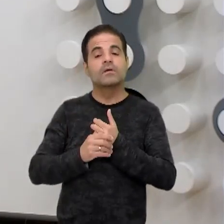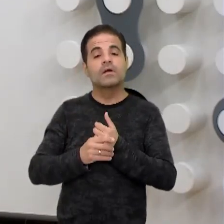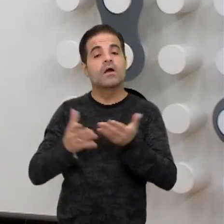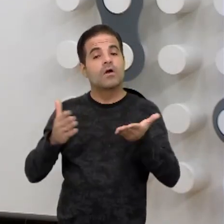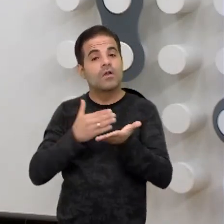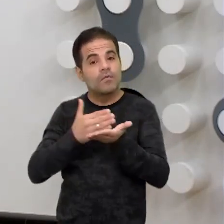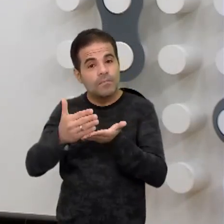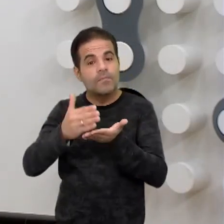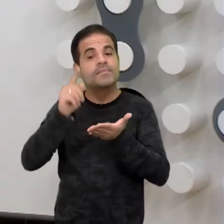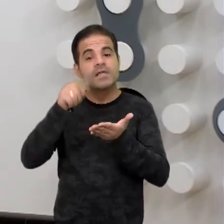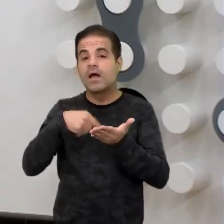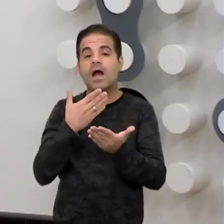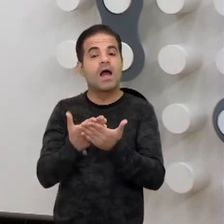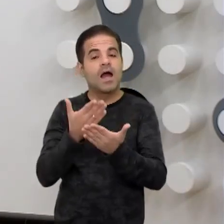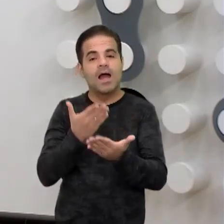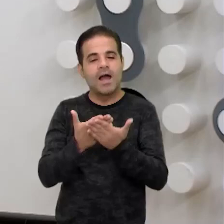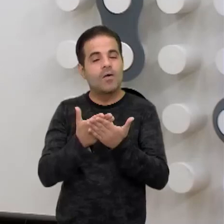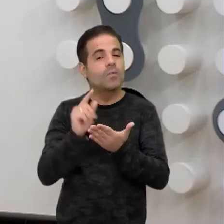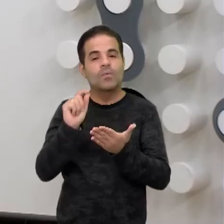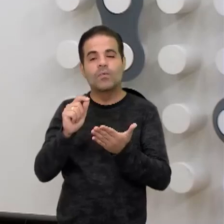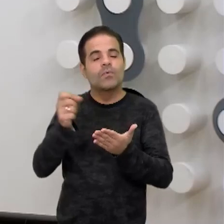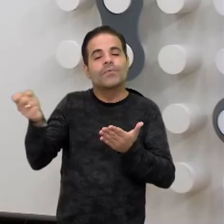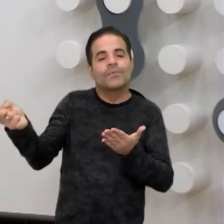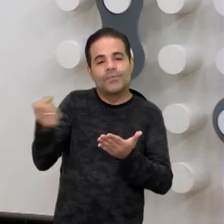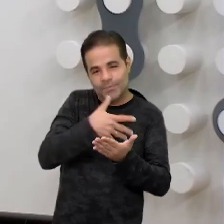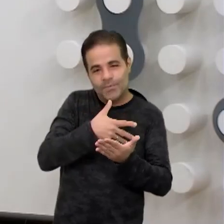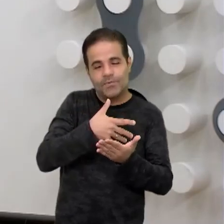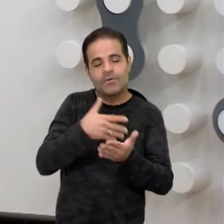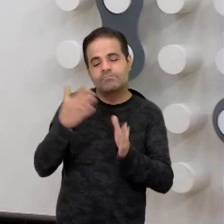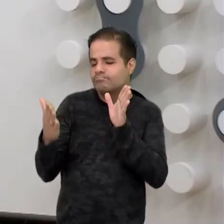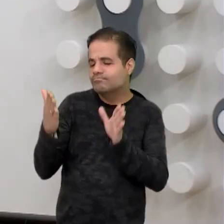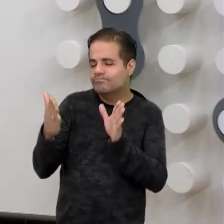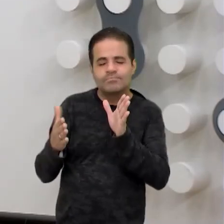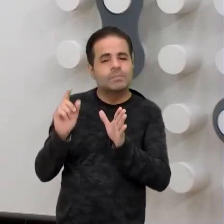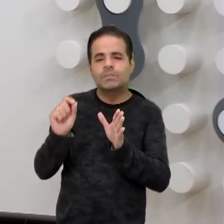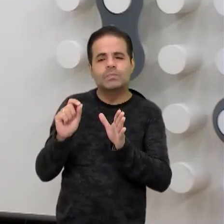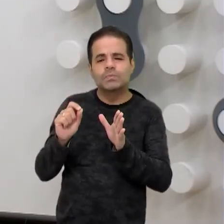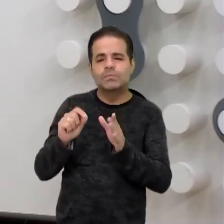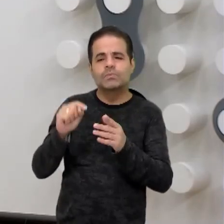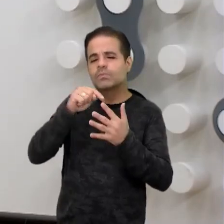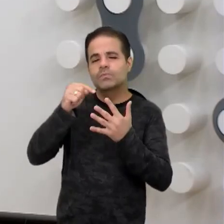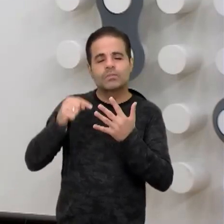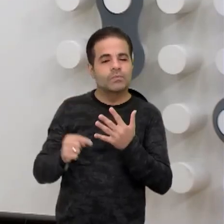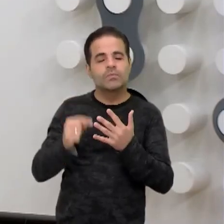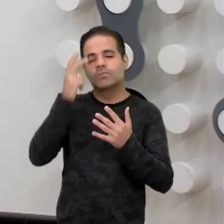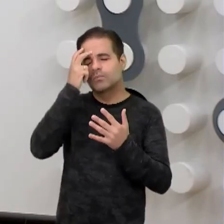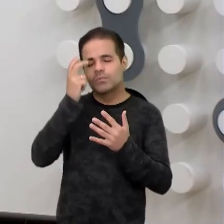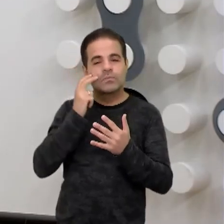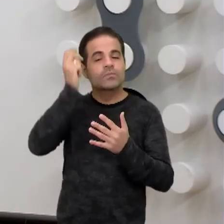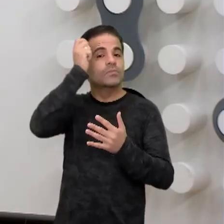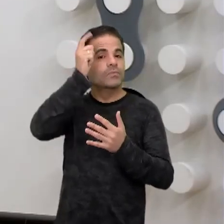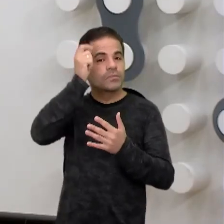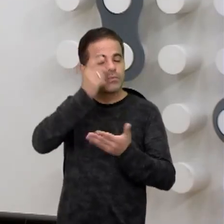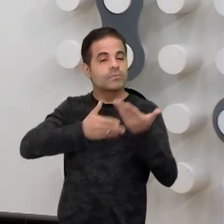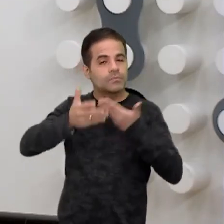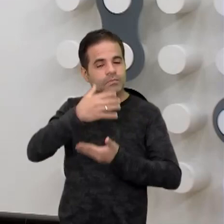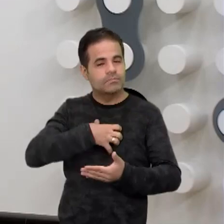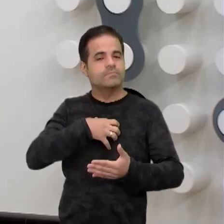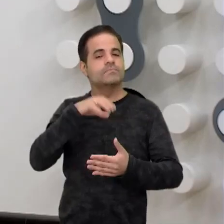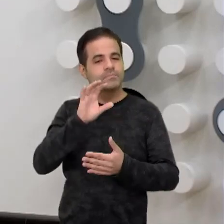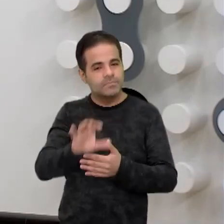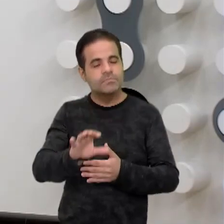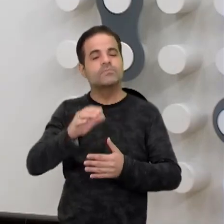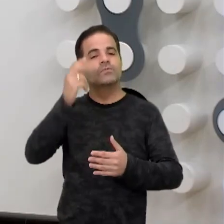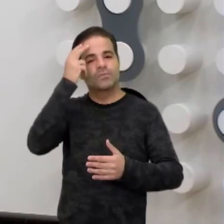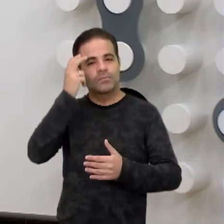então introduzir agora esse novo momento desse componente, a cultura e seus sentidos, que é do aprofundamento Cultura